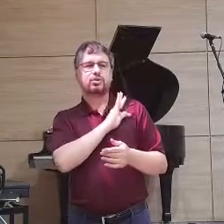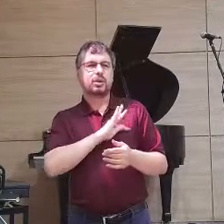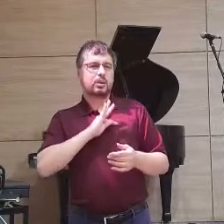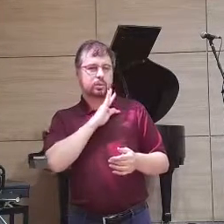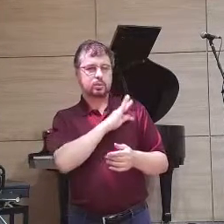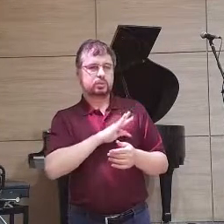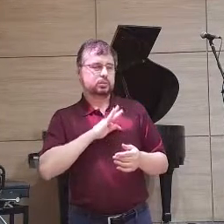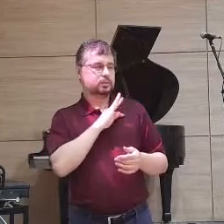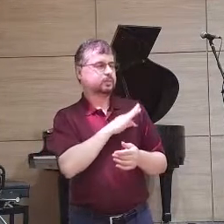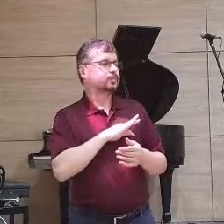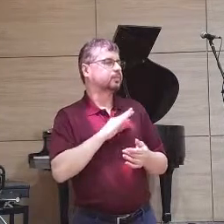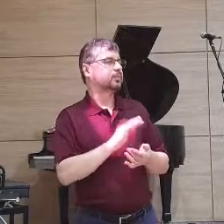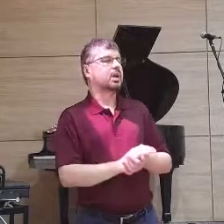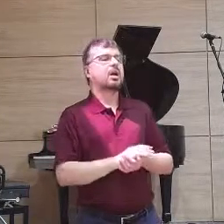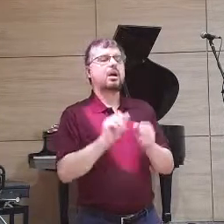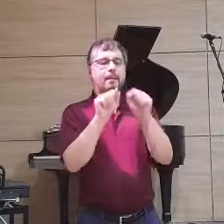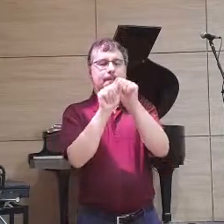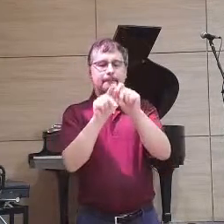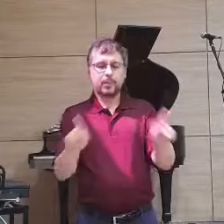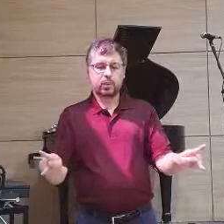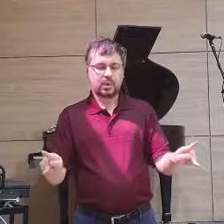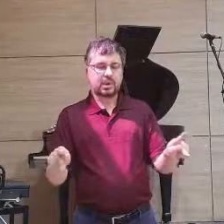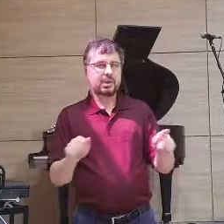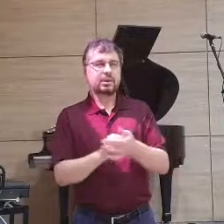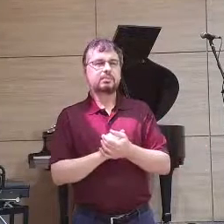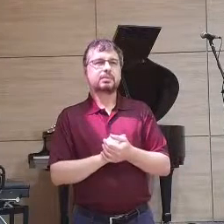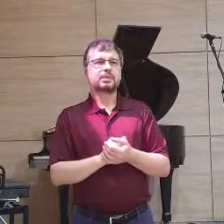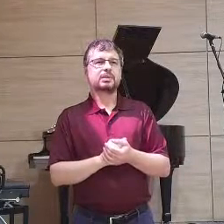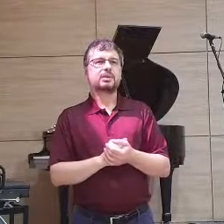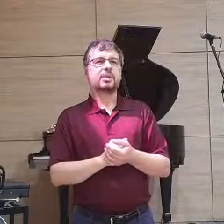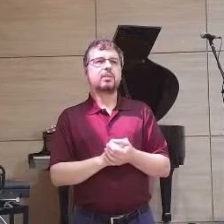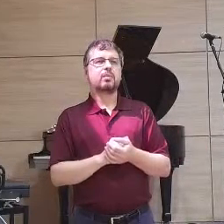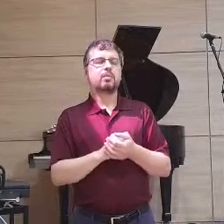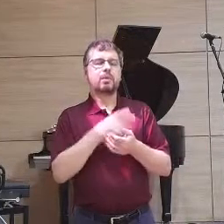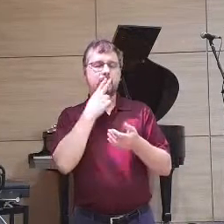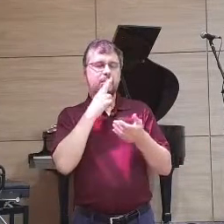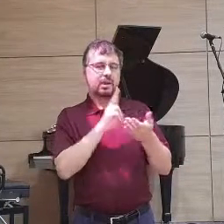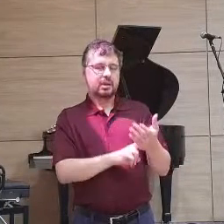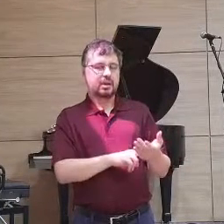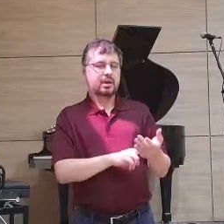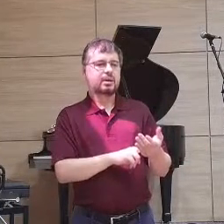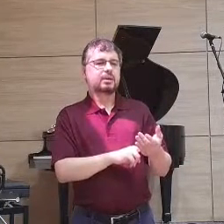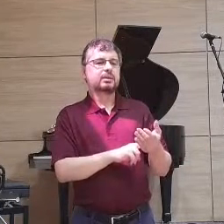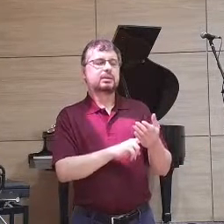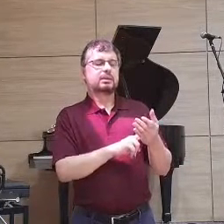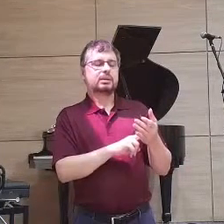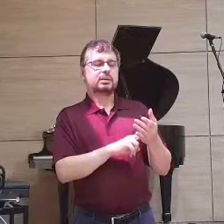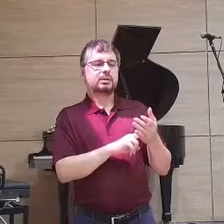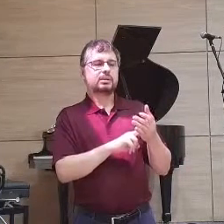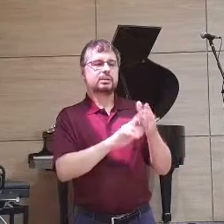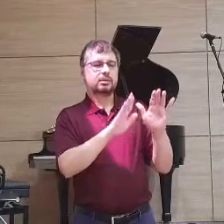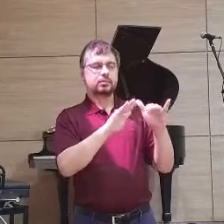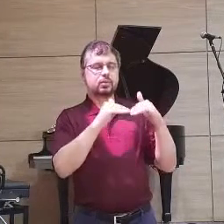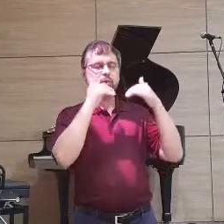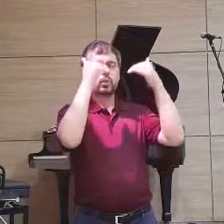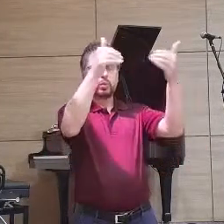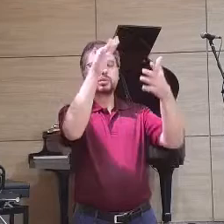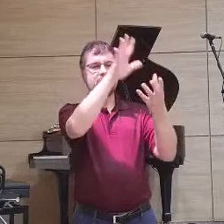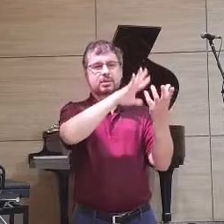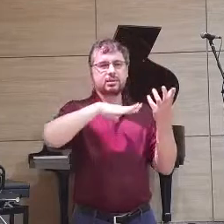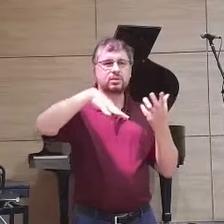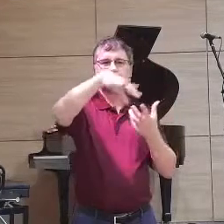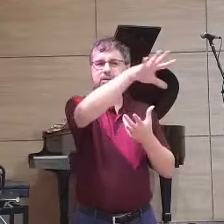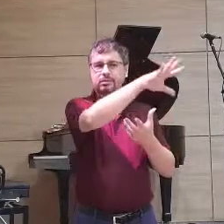uma meta espiritualizam uma meta uma carta metafísica nós vamos avaliar em uma outra em outro contexto é o